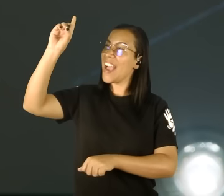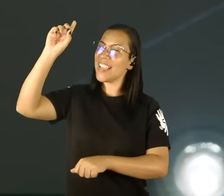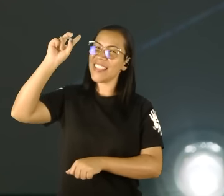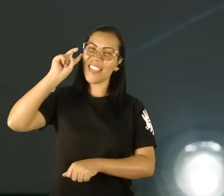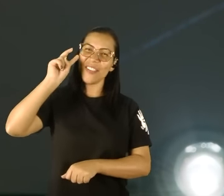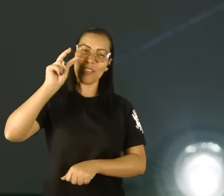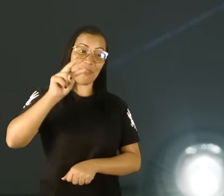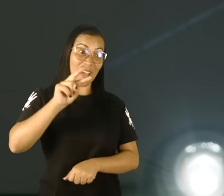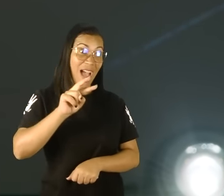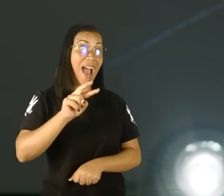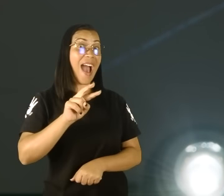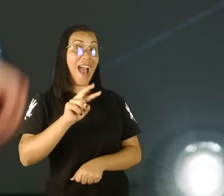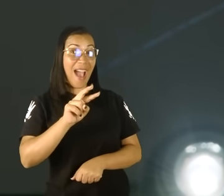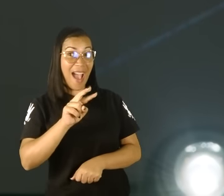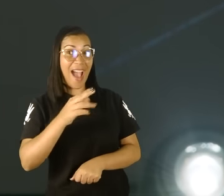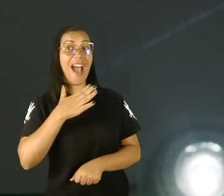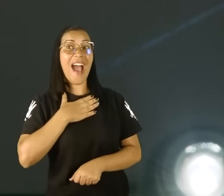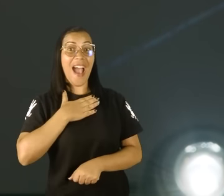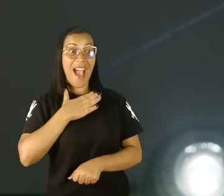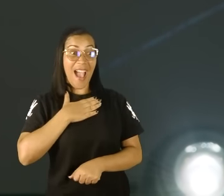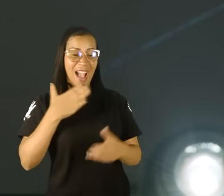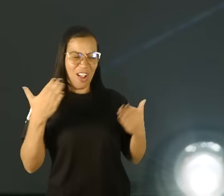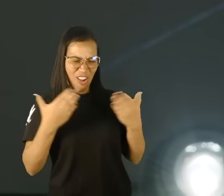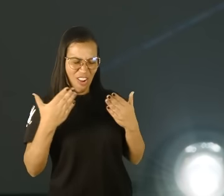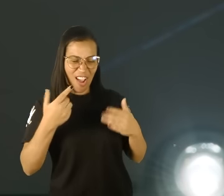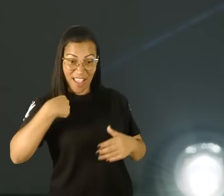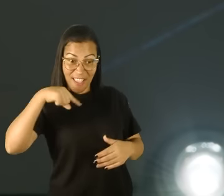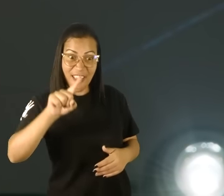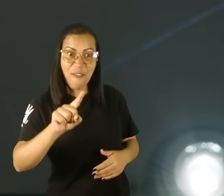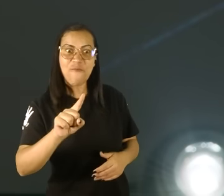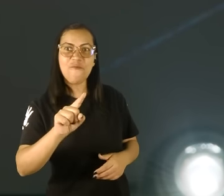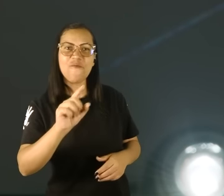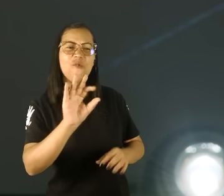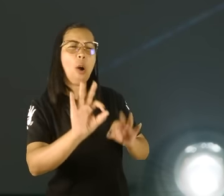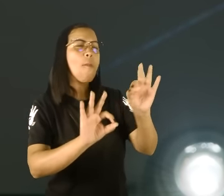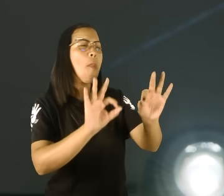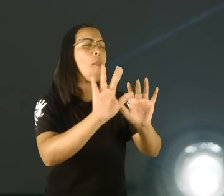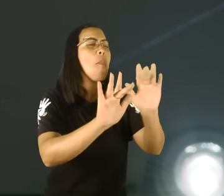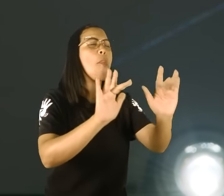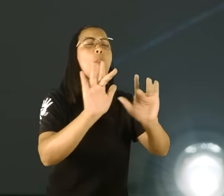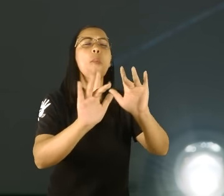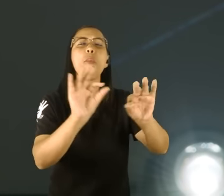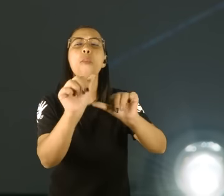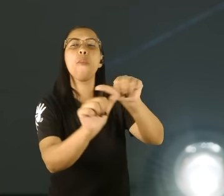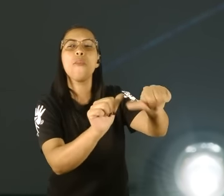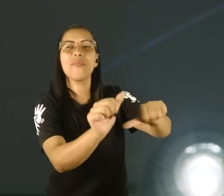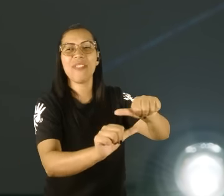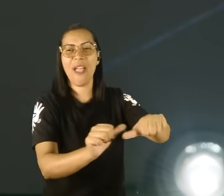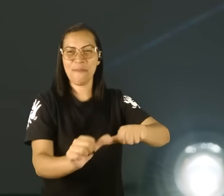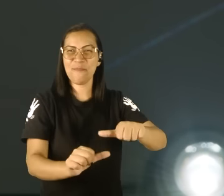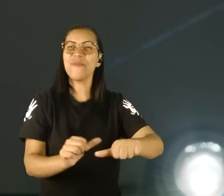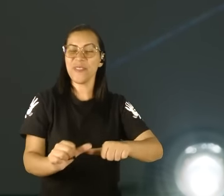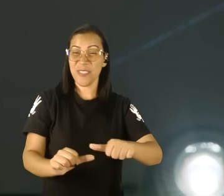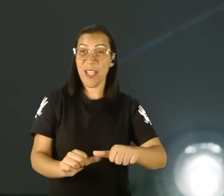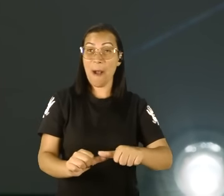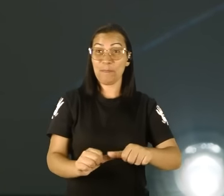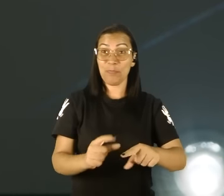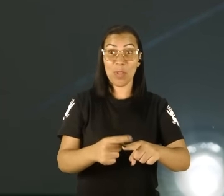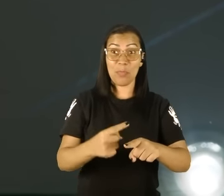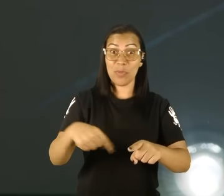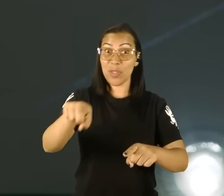Deus na brincadeira. Cansar de achar que igreja é Deus. E não adianta ser um